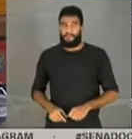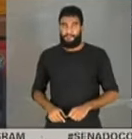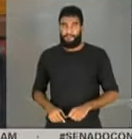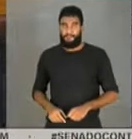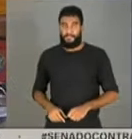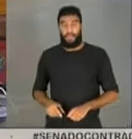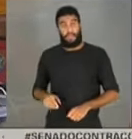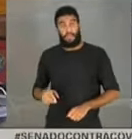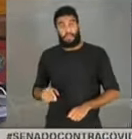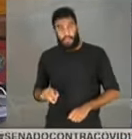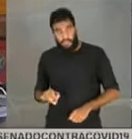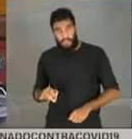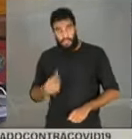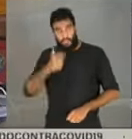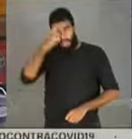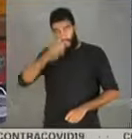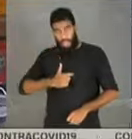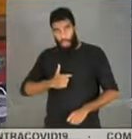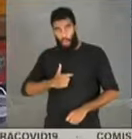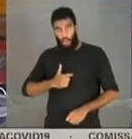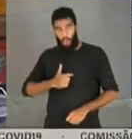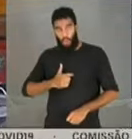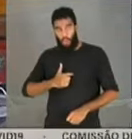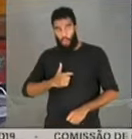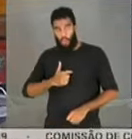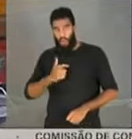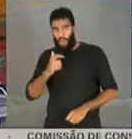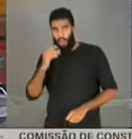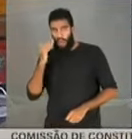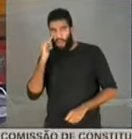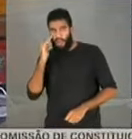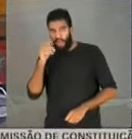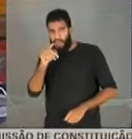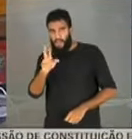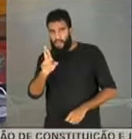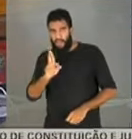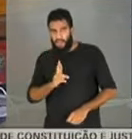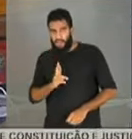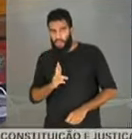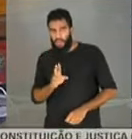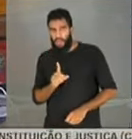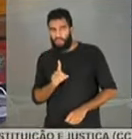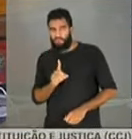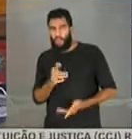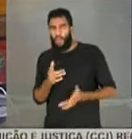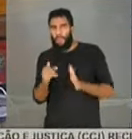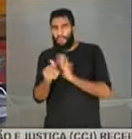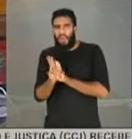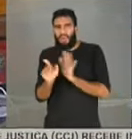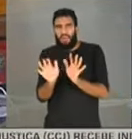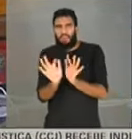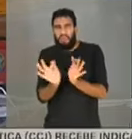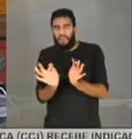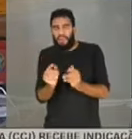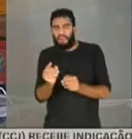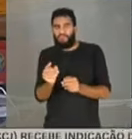se eu tiver a possibilidade de interpretar a negativa quanto a essa pergunta, que é elementar,